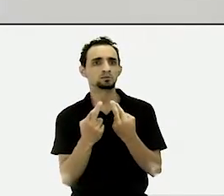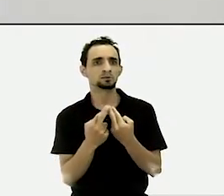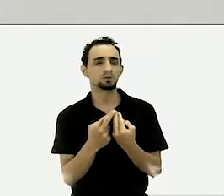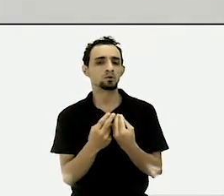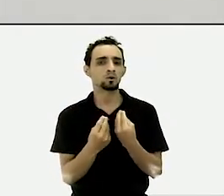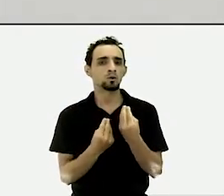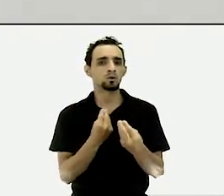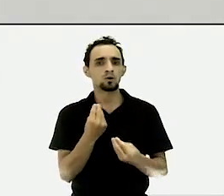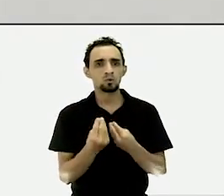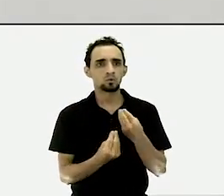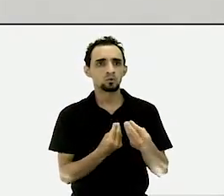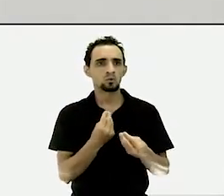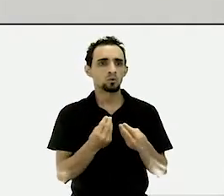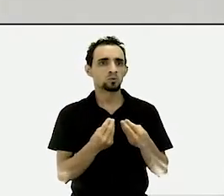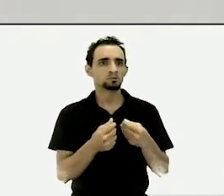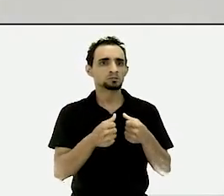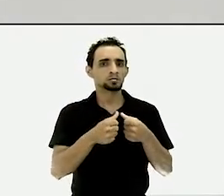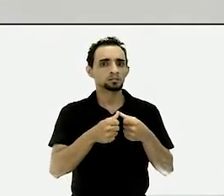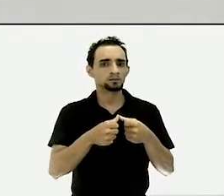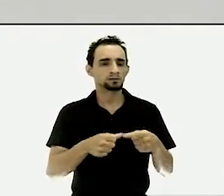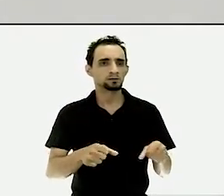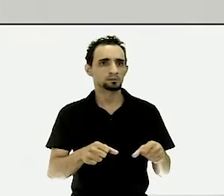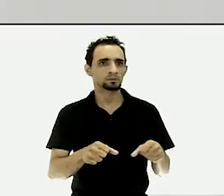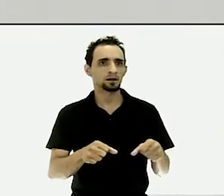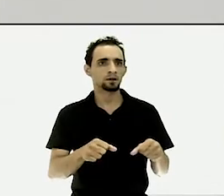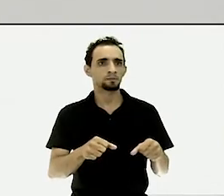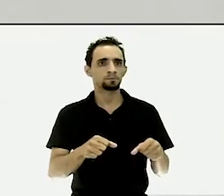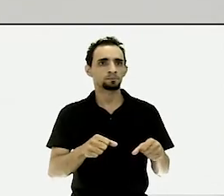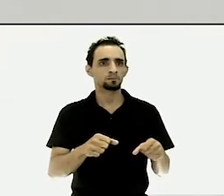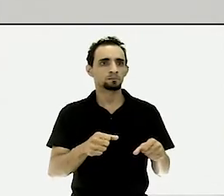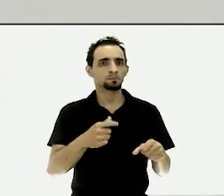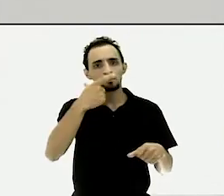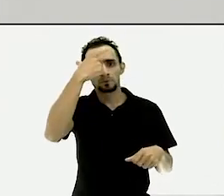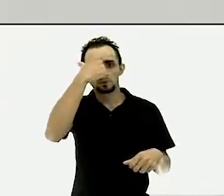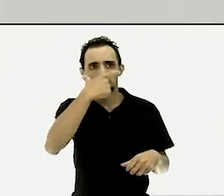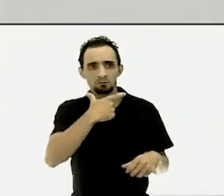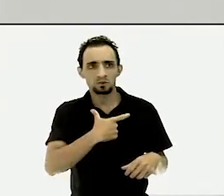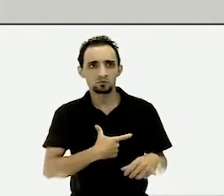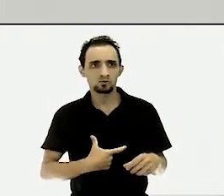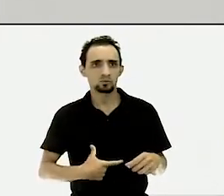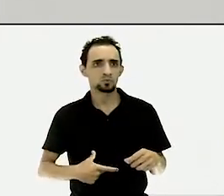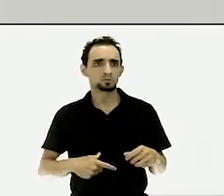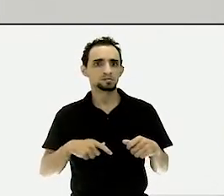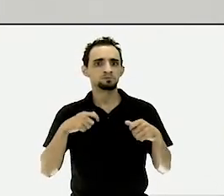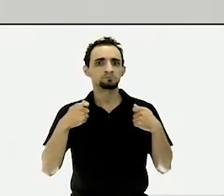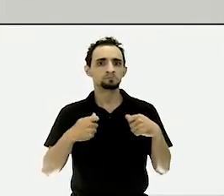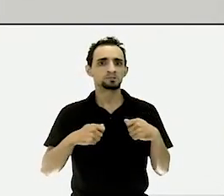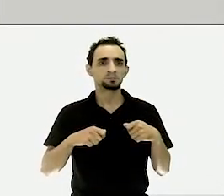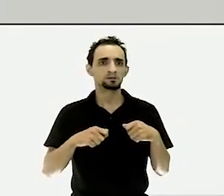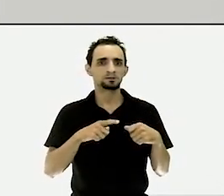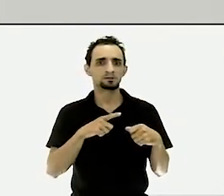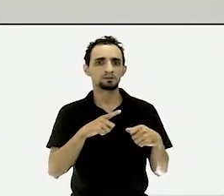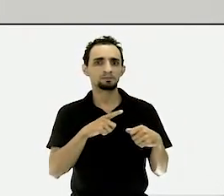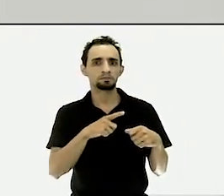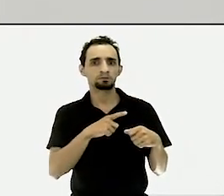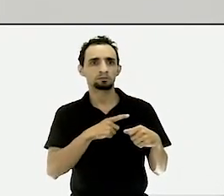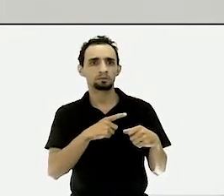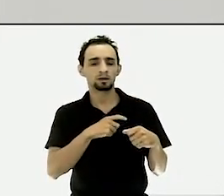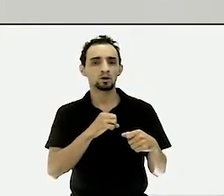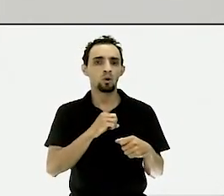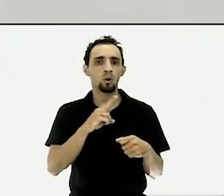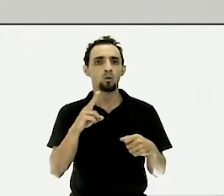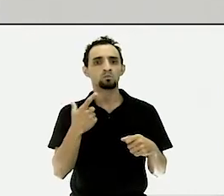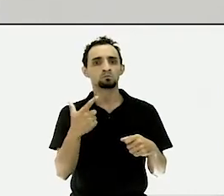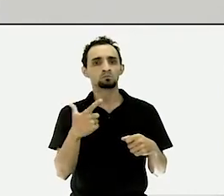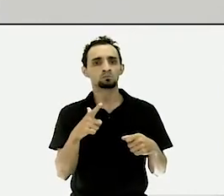eu acredito. Que tem profissionais competentes, pessoas que querem fazer o melhor, querem fazer o bem para o munícipe, que é o mais importante, que